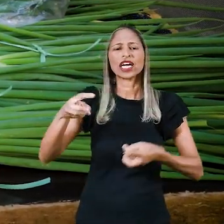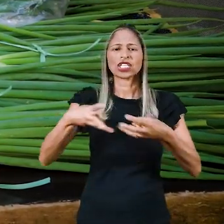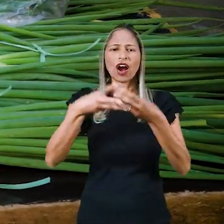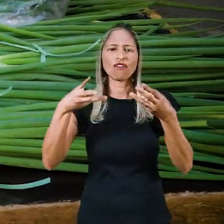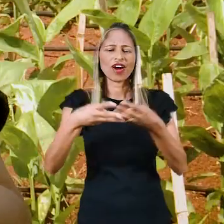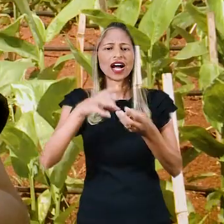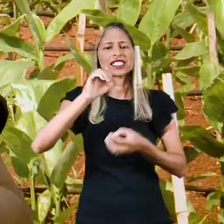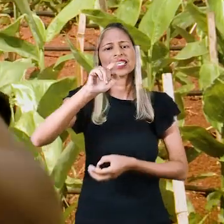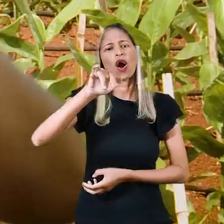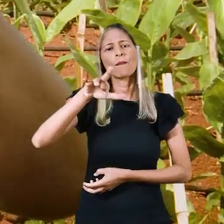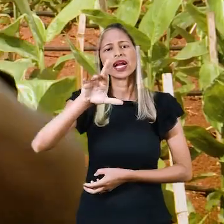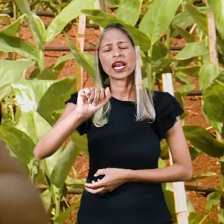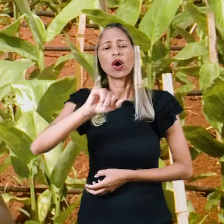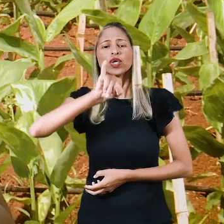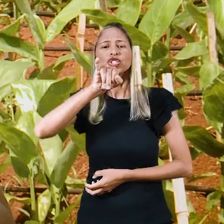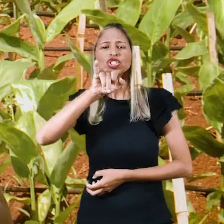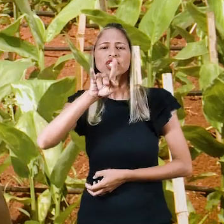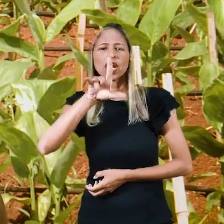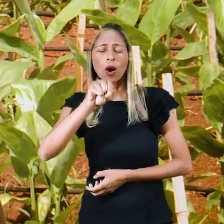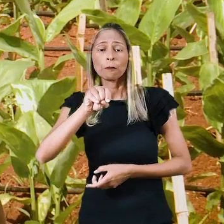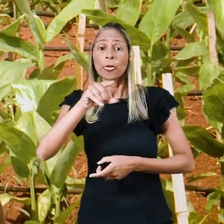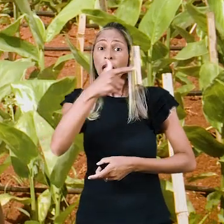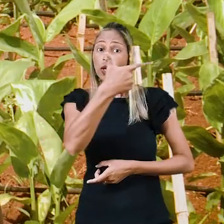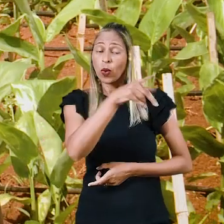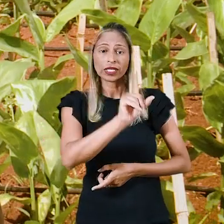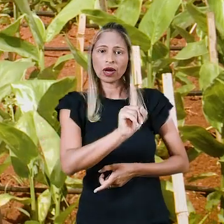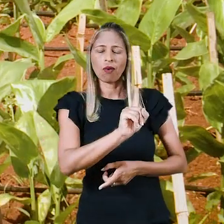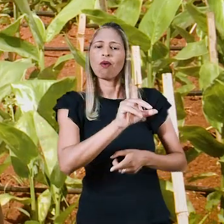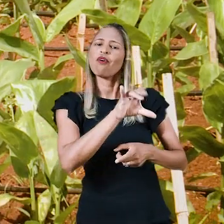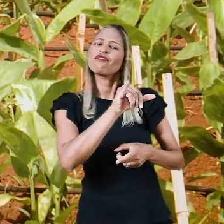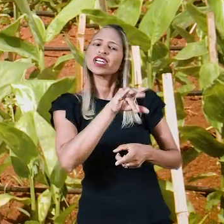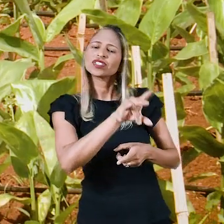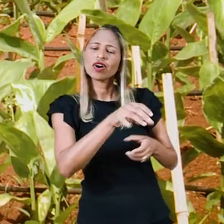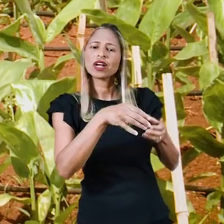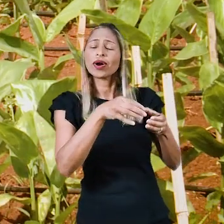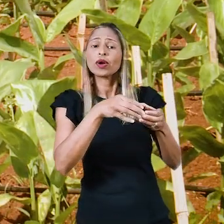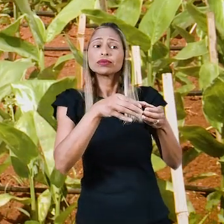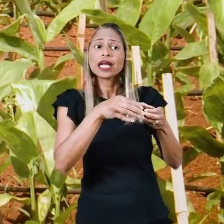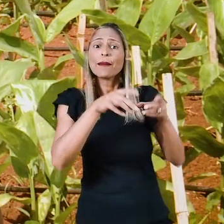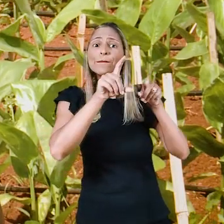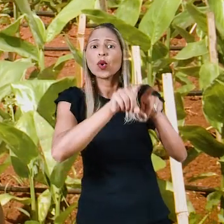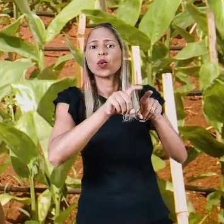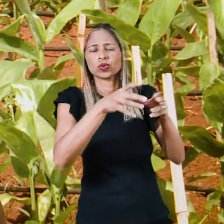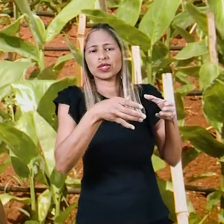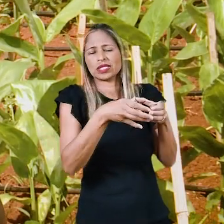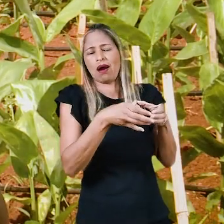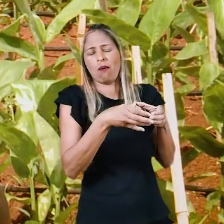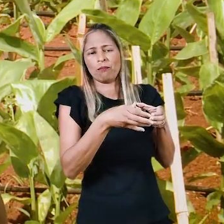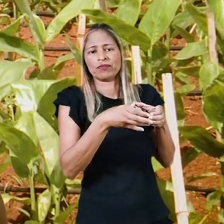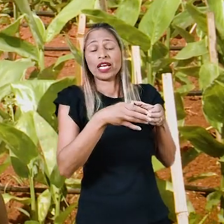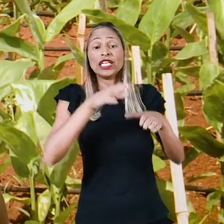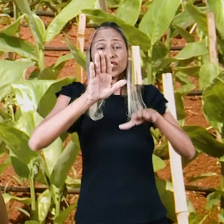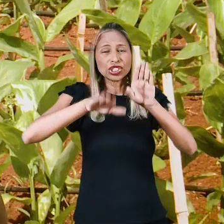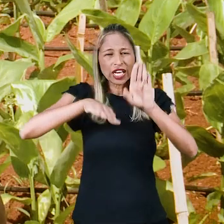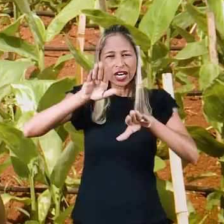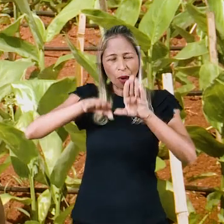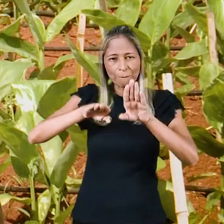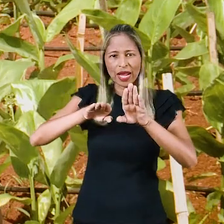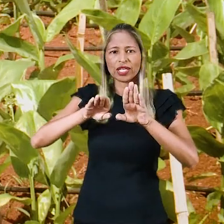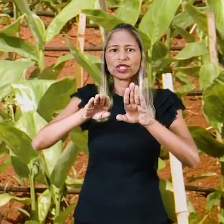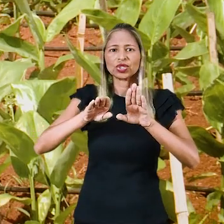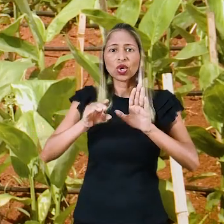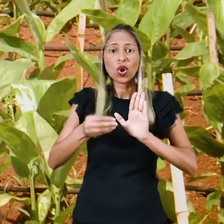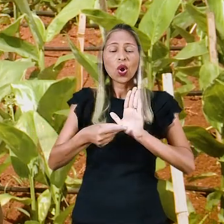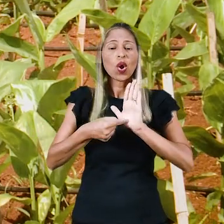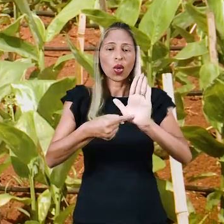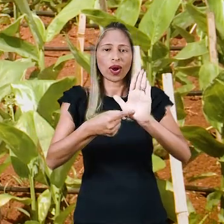Tomate, alface, almeirão, jiló. E não convencionais, aquelas que não têm uma cadeia de produção. Geralmente elas são